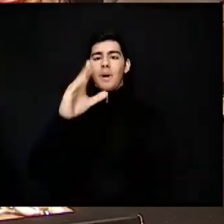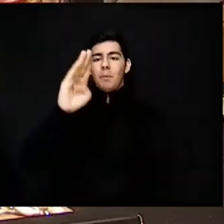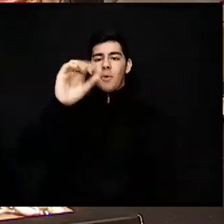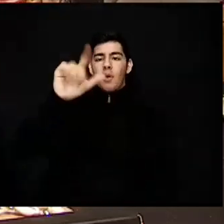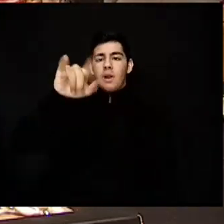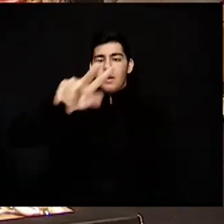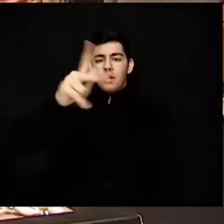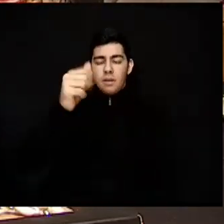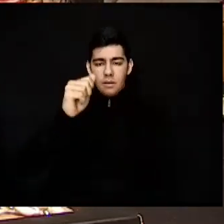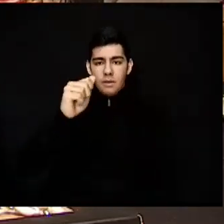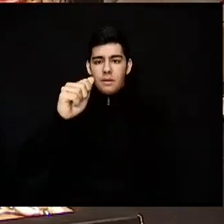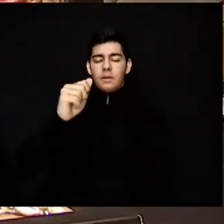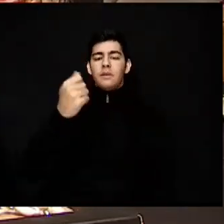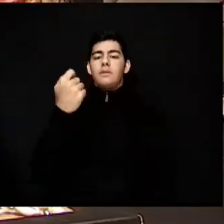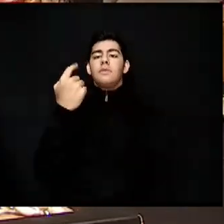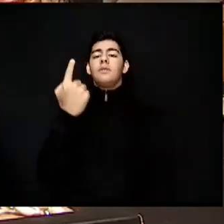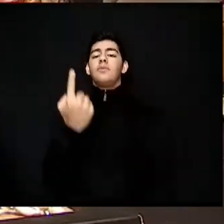rodelinha,